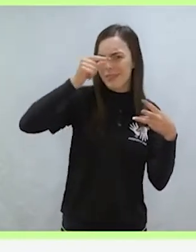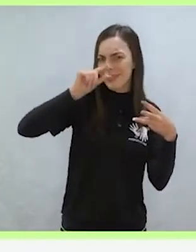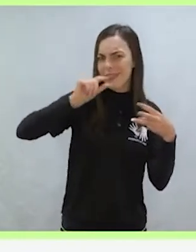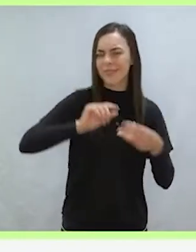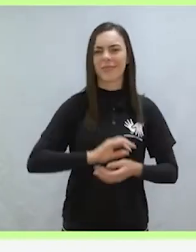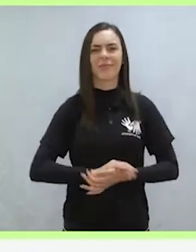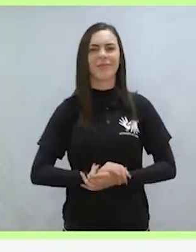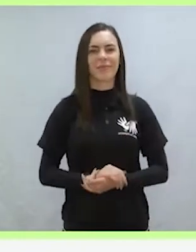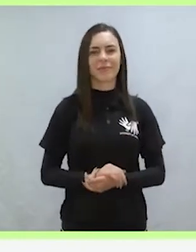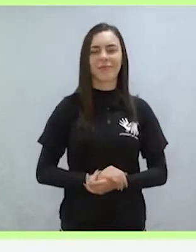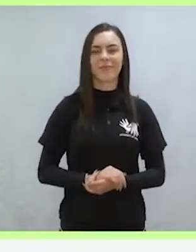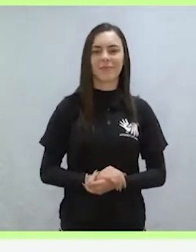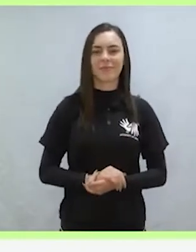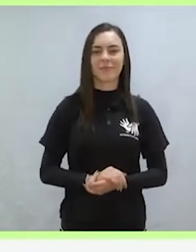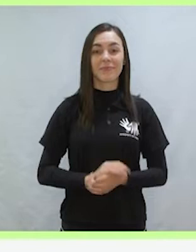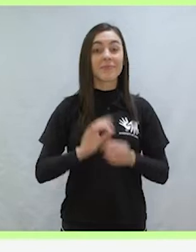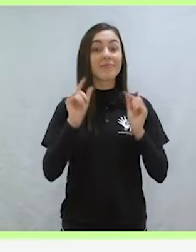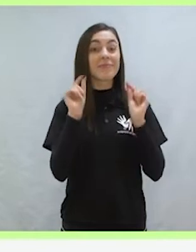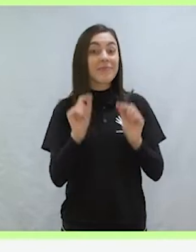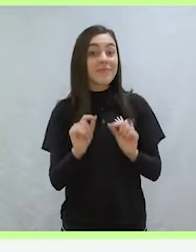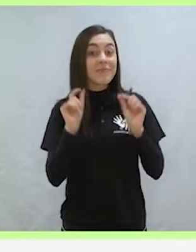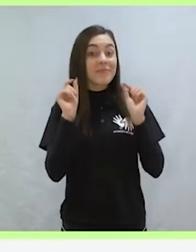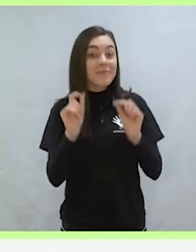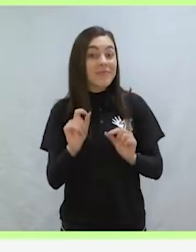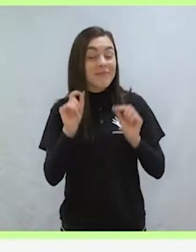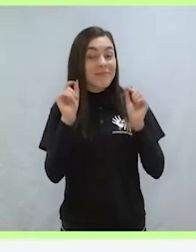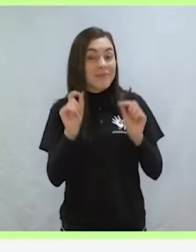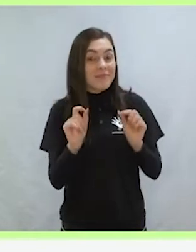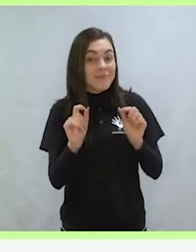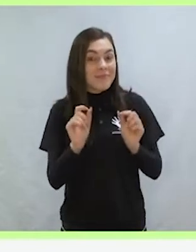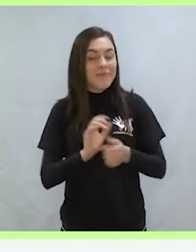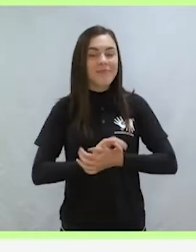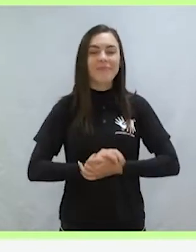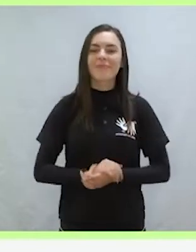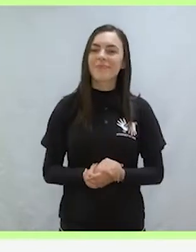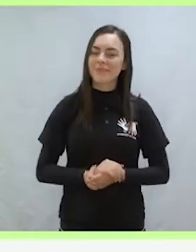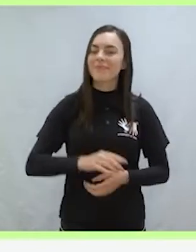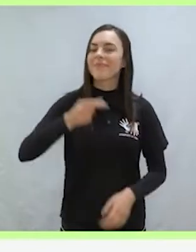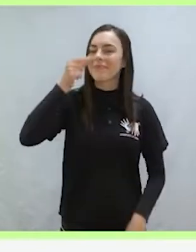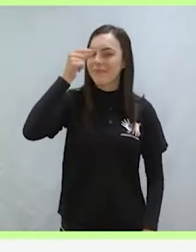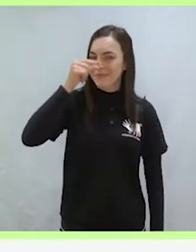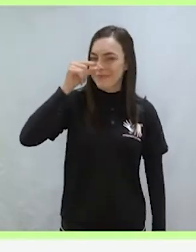a Narizinho? Quem? Quem? Quem?